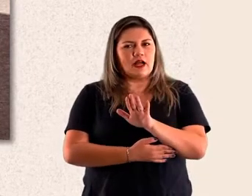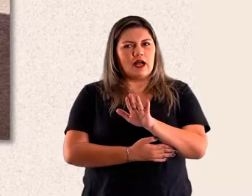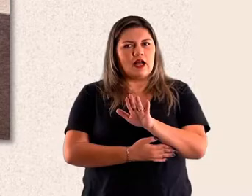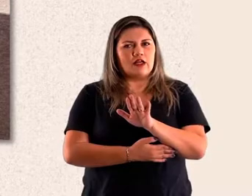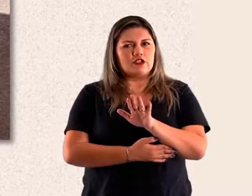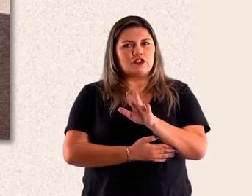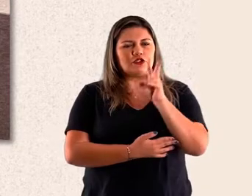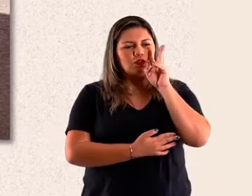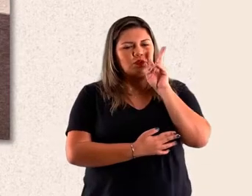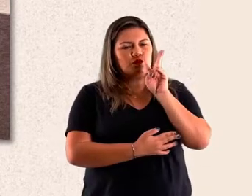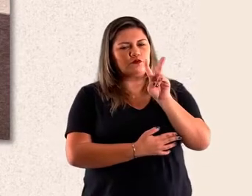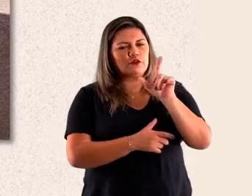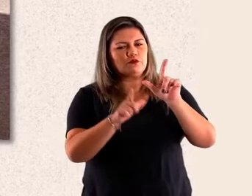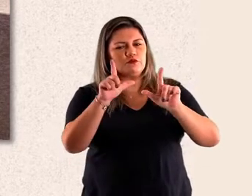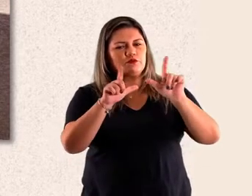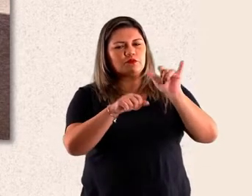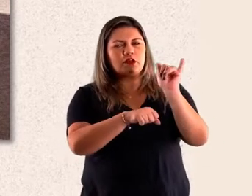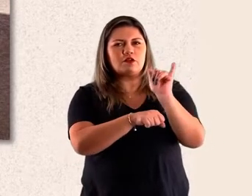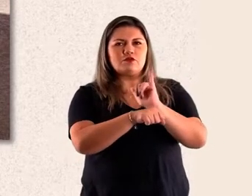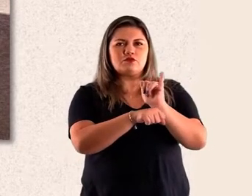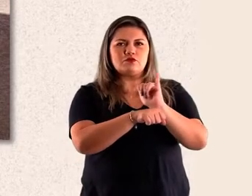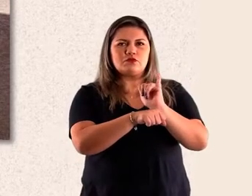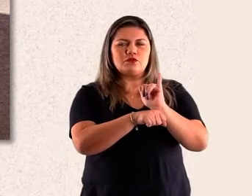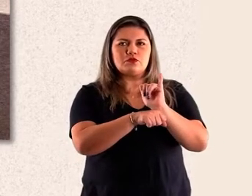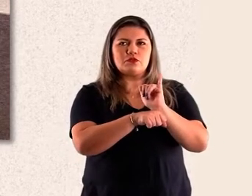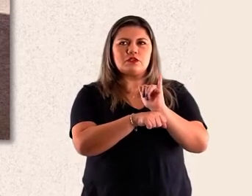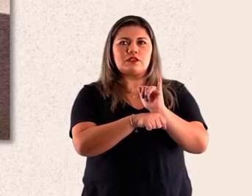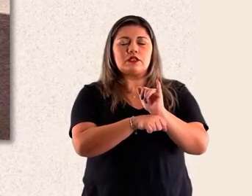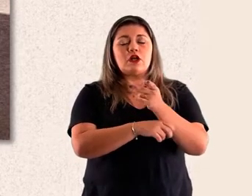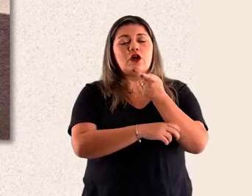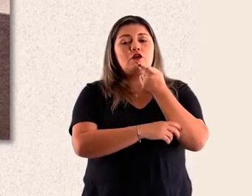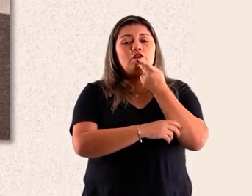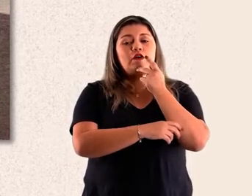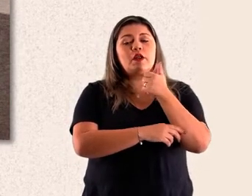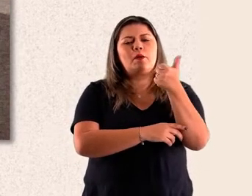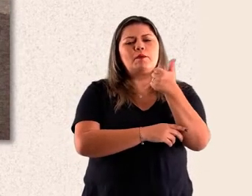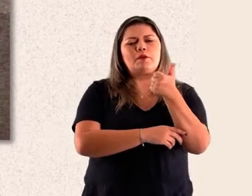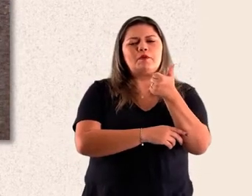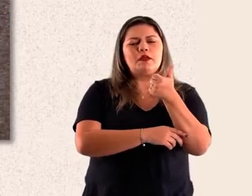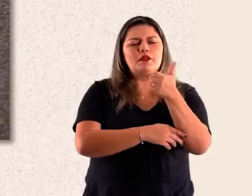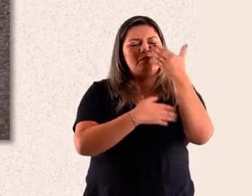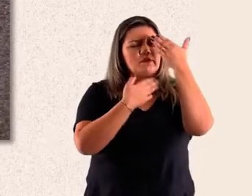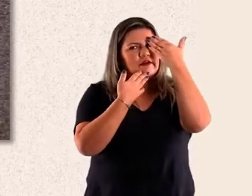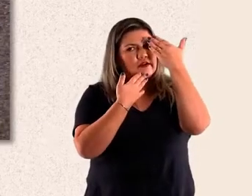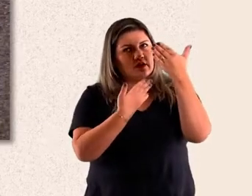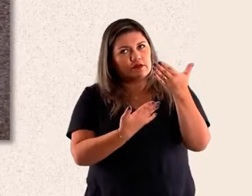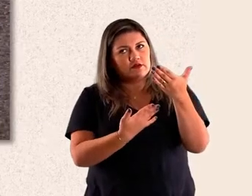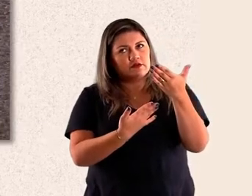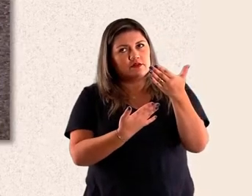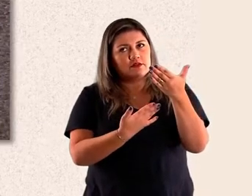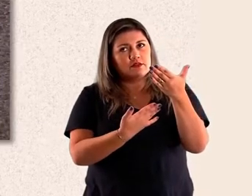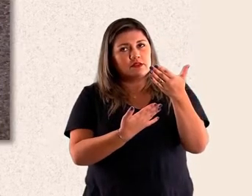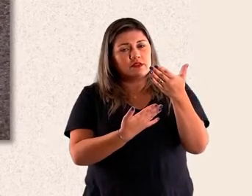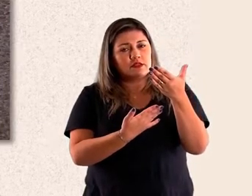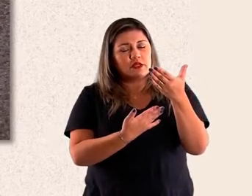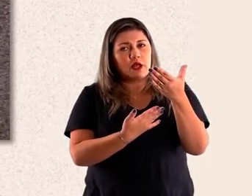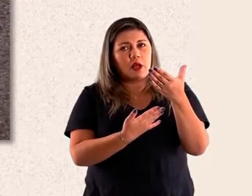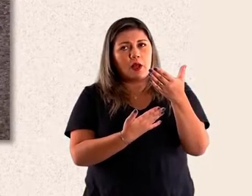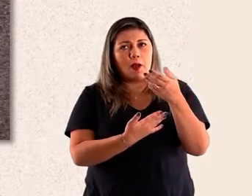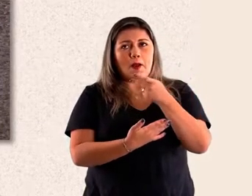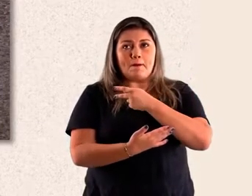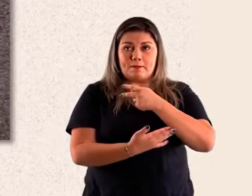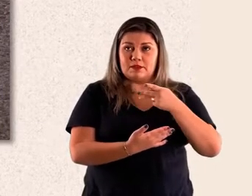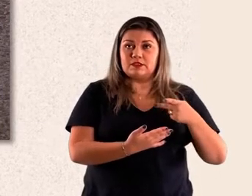no YouTube nos assistindo dizer primeiro agradecer a presidente da